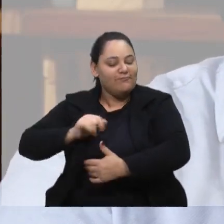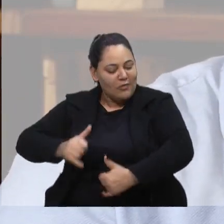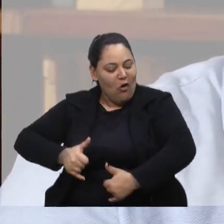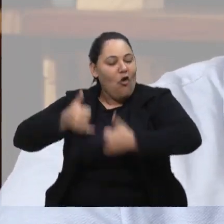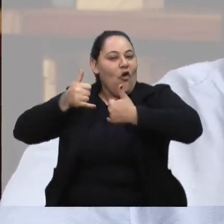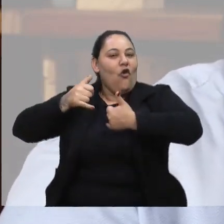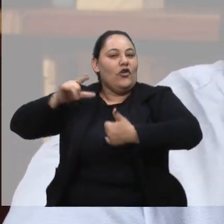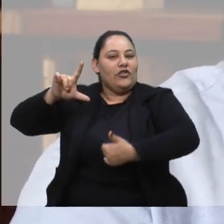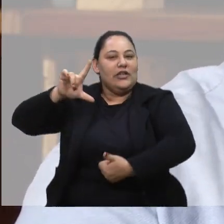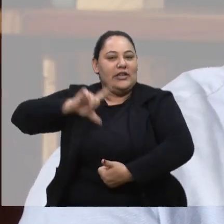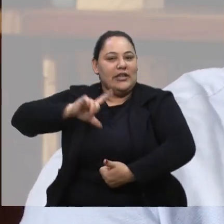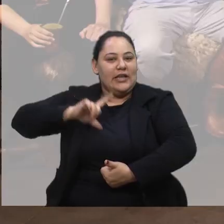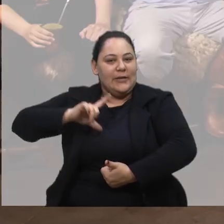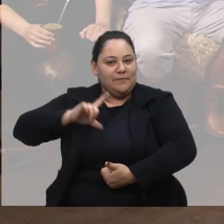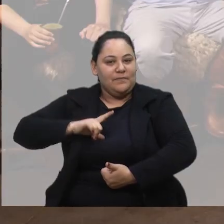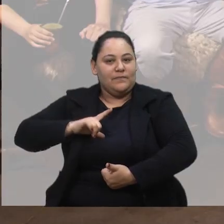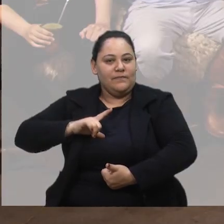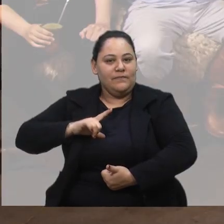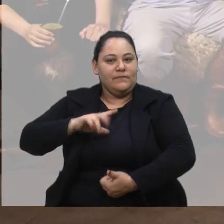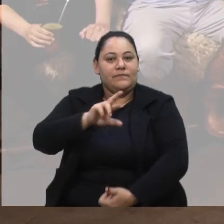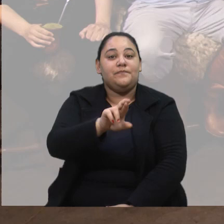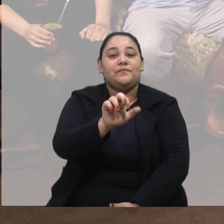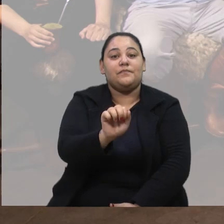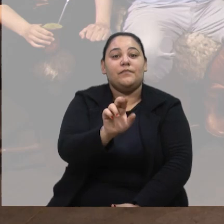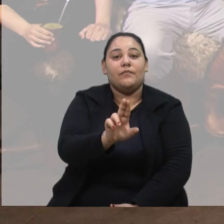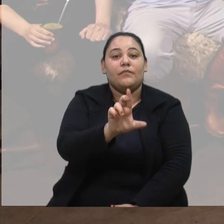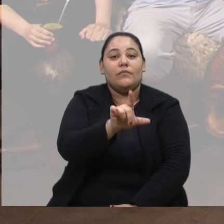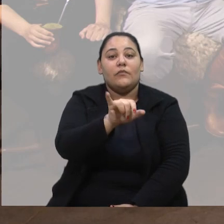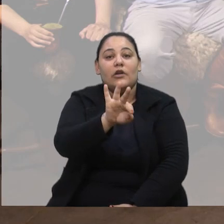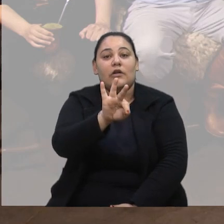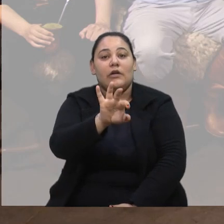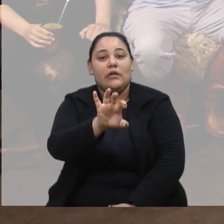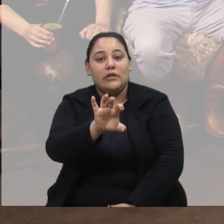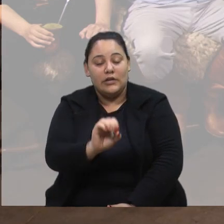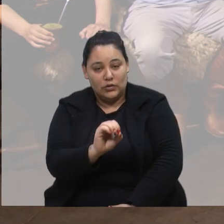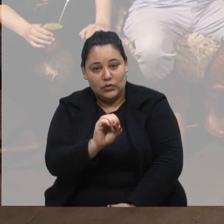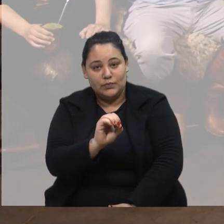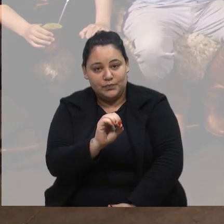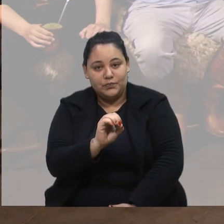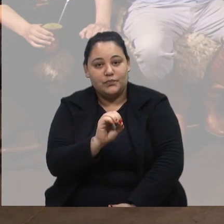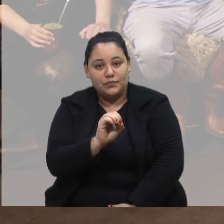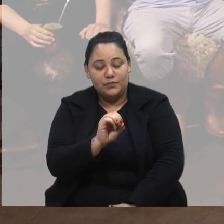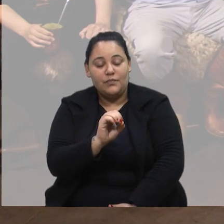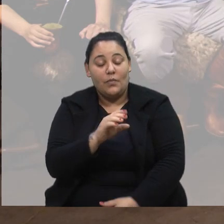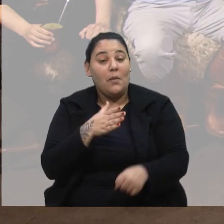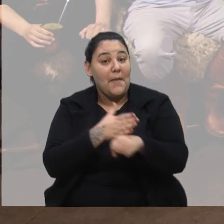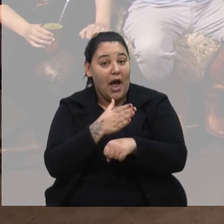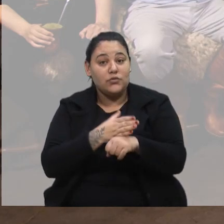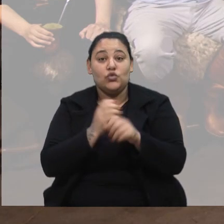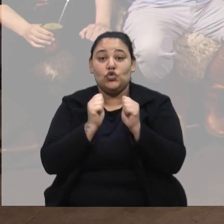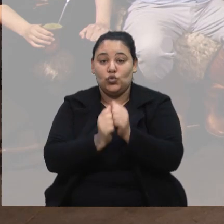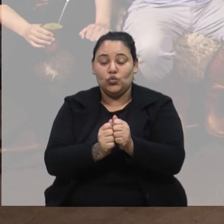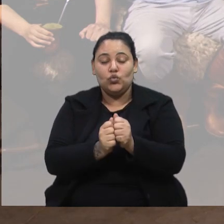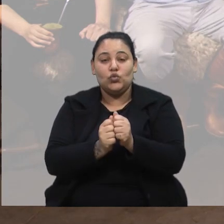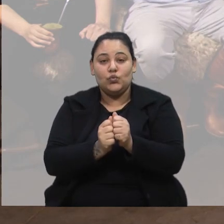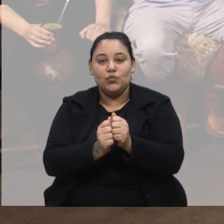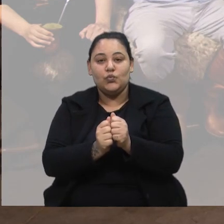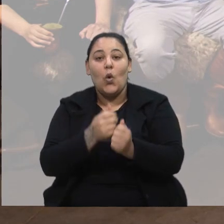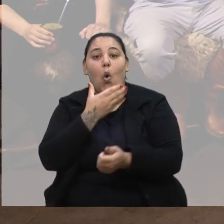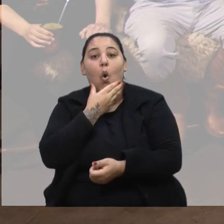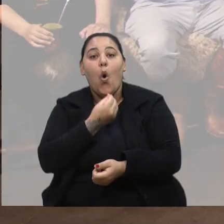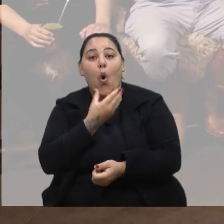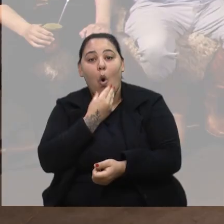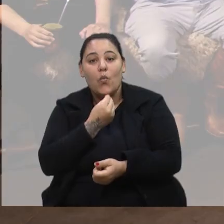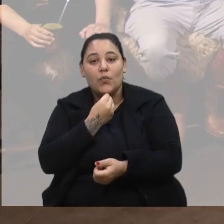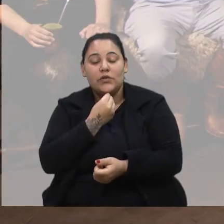ter Raulito Barbosa, que é um senhor, um chamameceiro, um ícone do chamamé. Ele é um senhor que ele